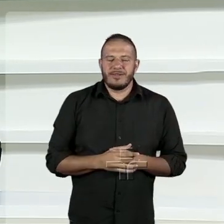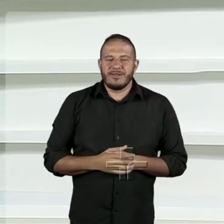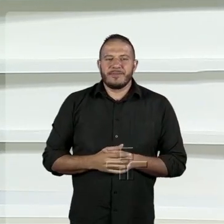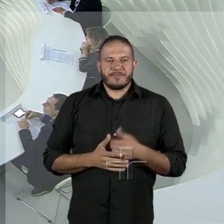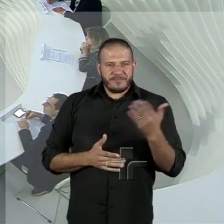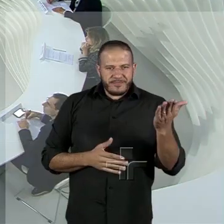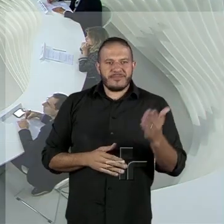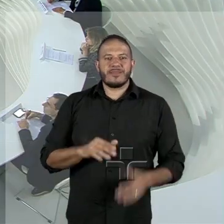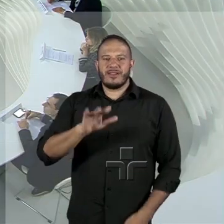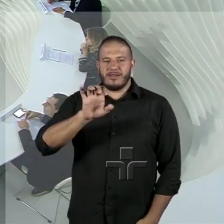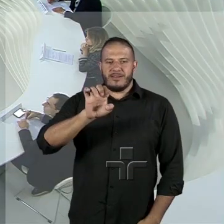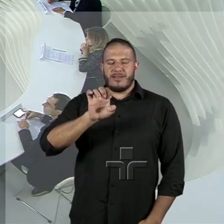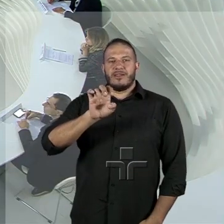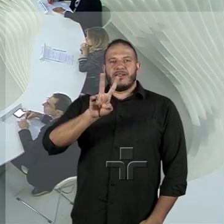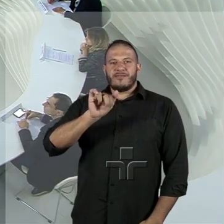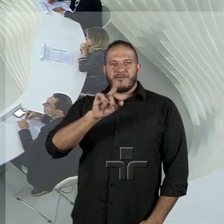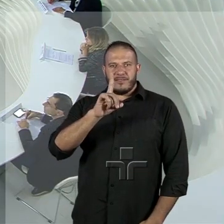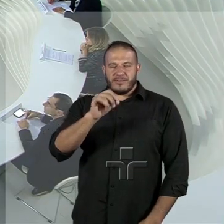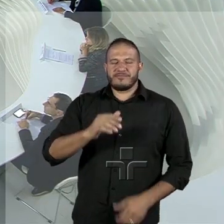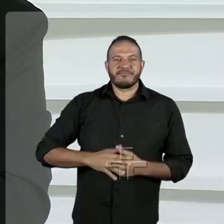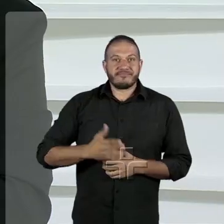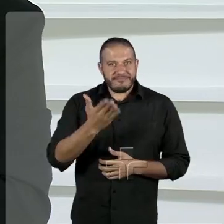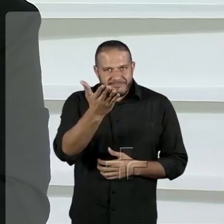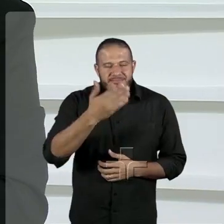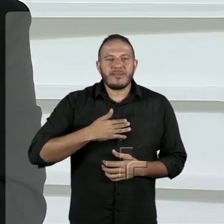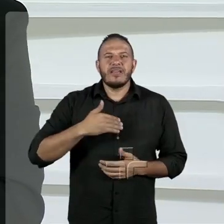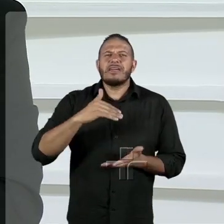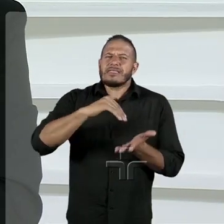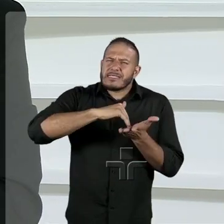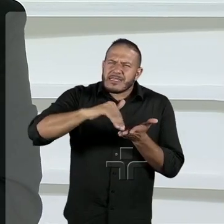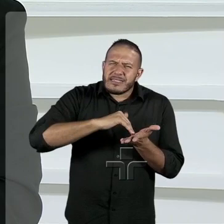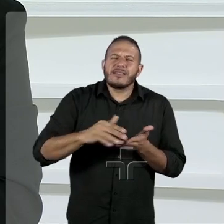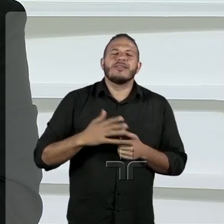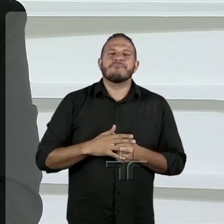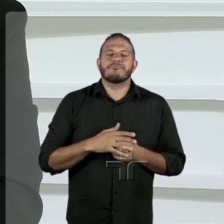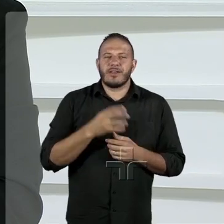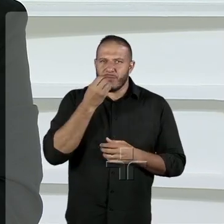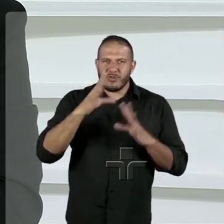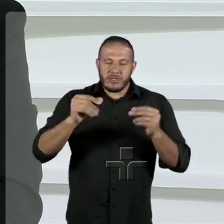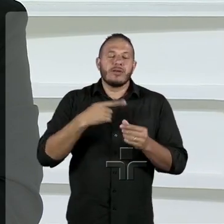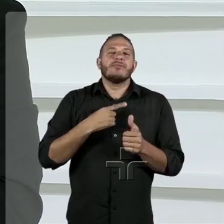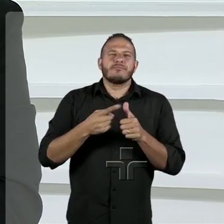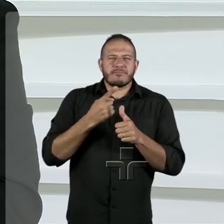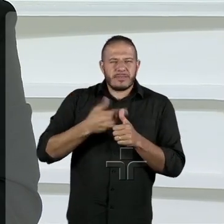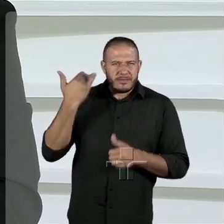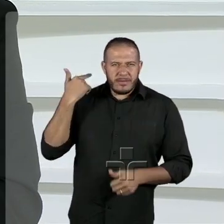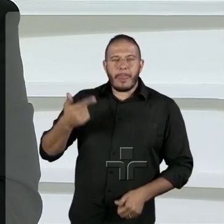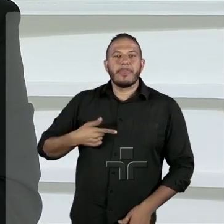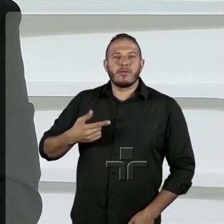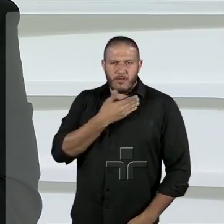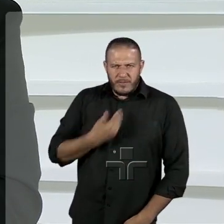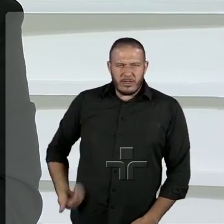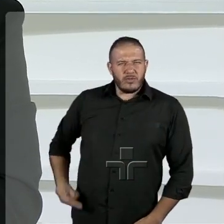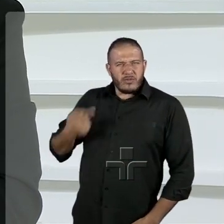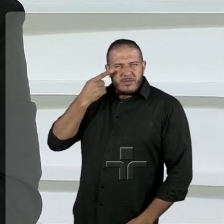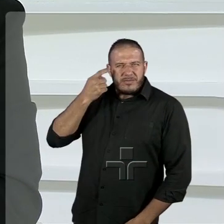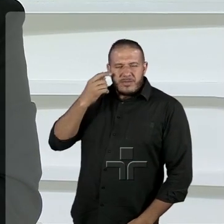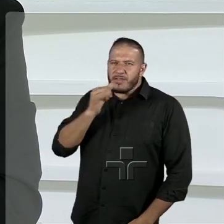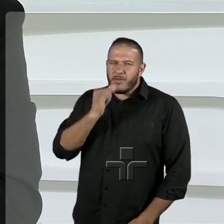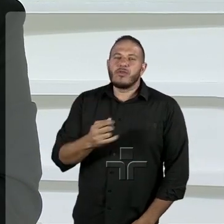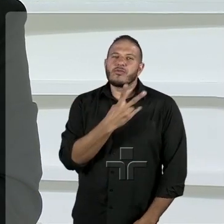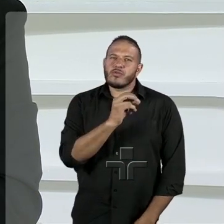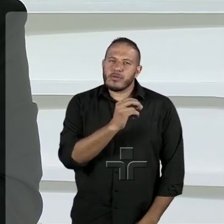agora. Secretário, boa noite. Em recente entrevista, o governador João Dória disse que em 2021 pretende que o